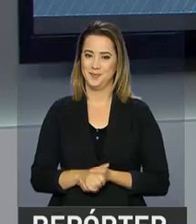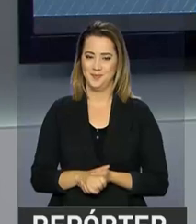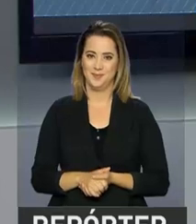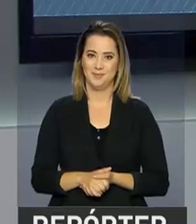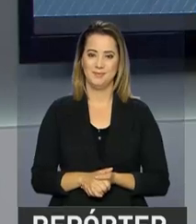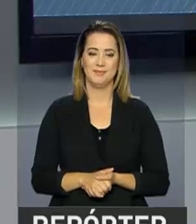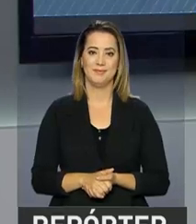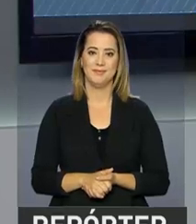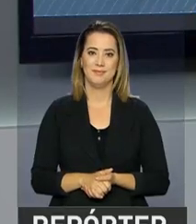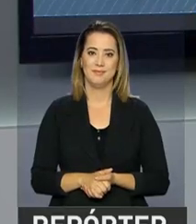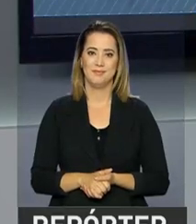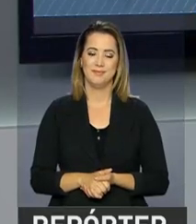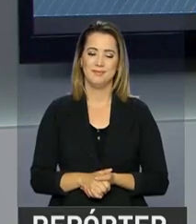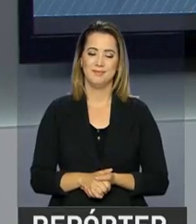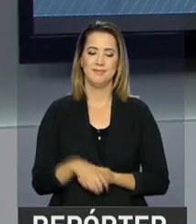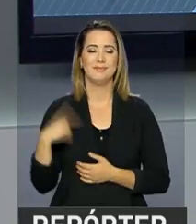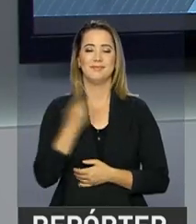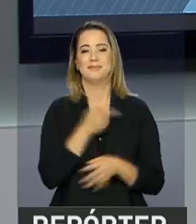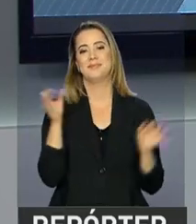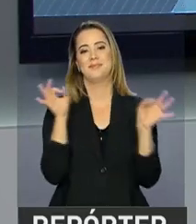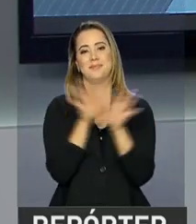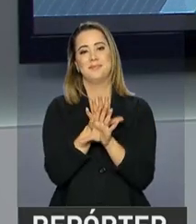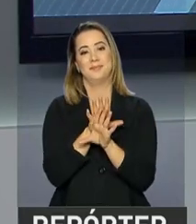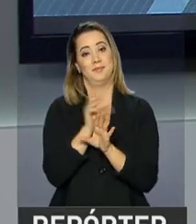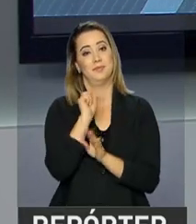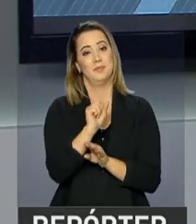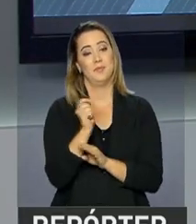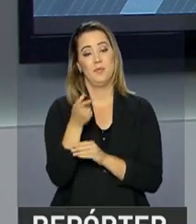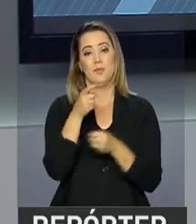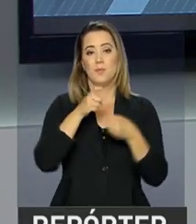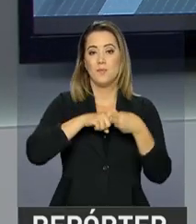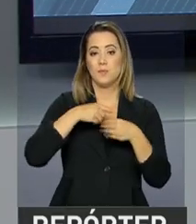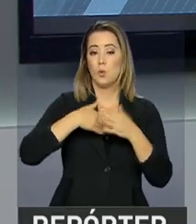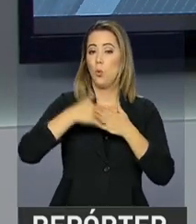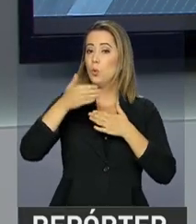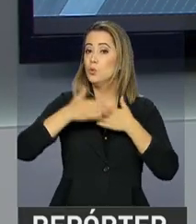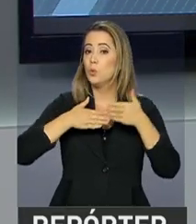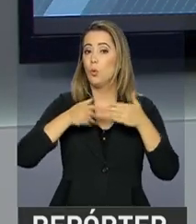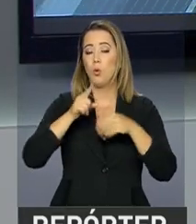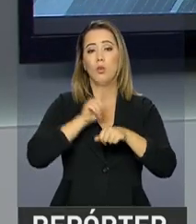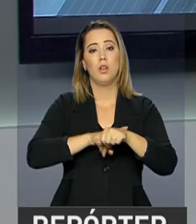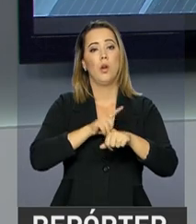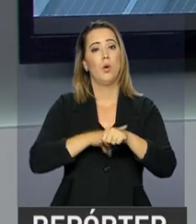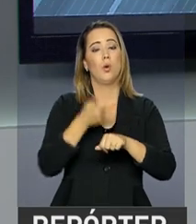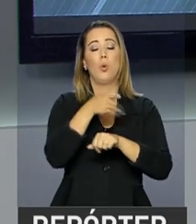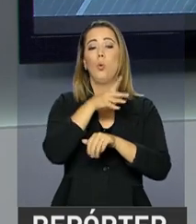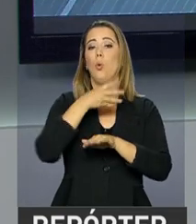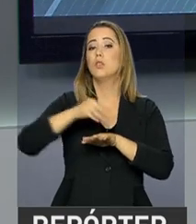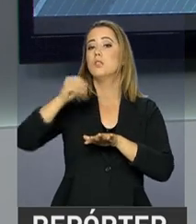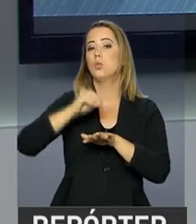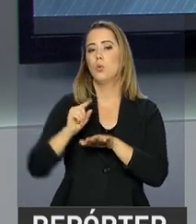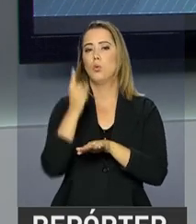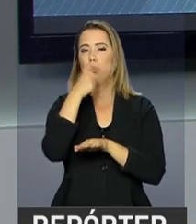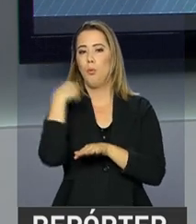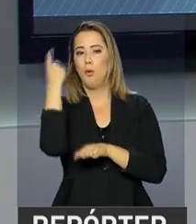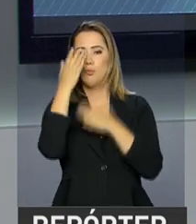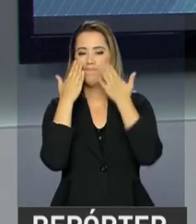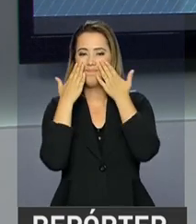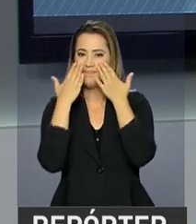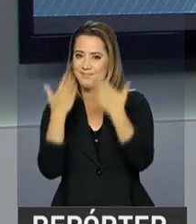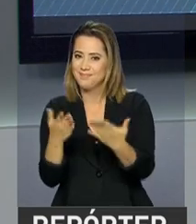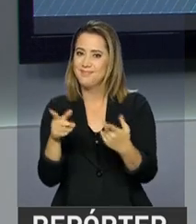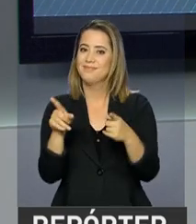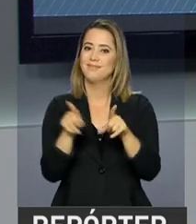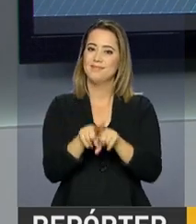obrig o repórter NBR fica por aqui nós voltamos a qualquer momento com outras informações ou em uma hora na nossa